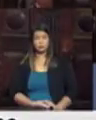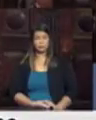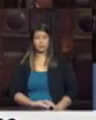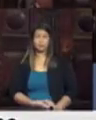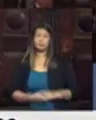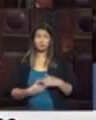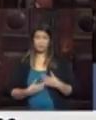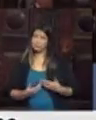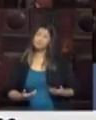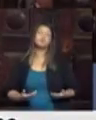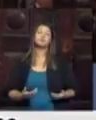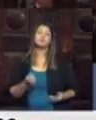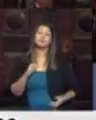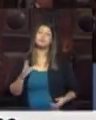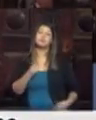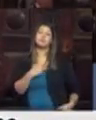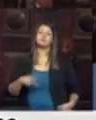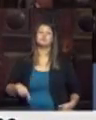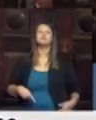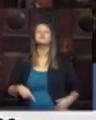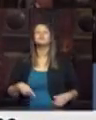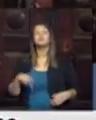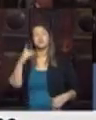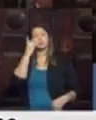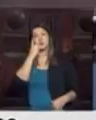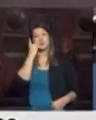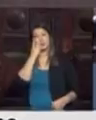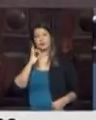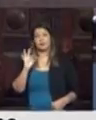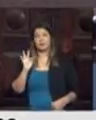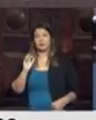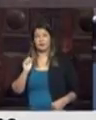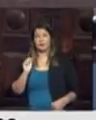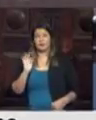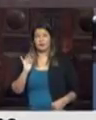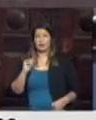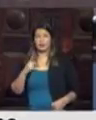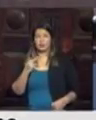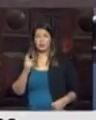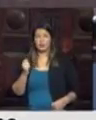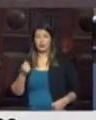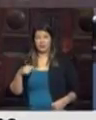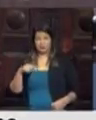Senhora Presidente, ilustre deputada Fatinha, quero aqui